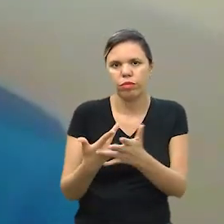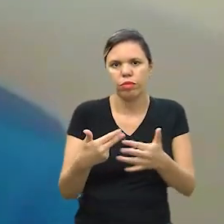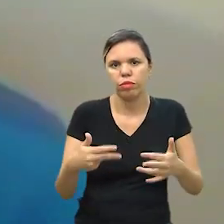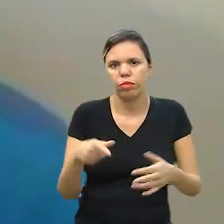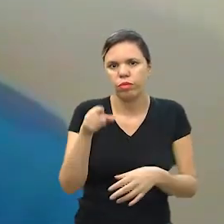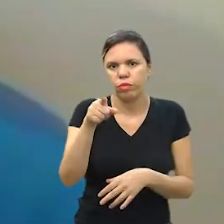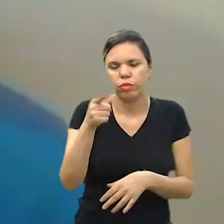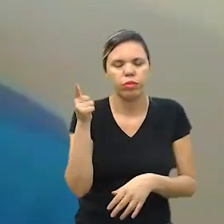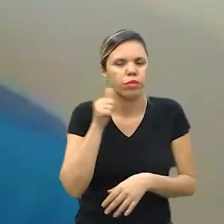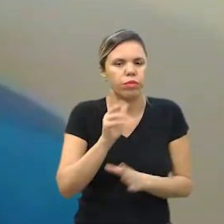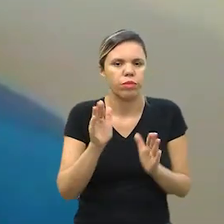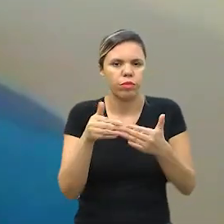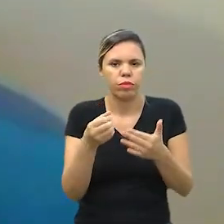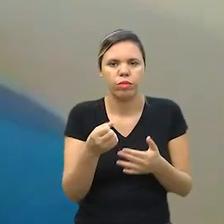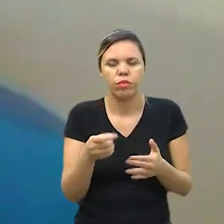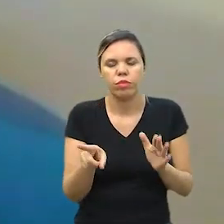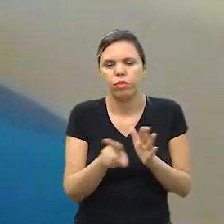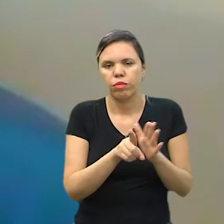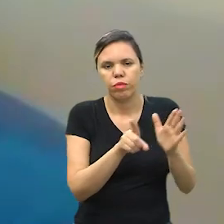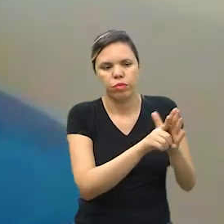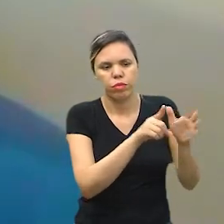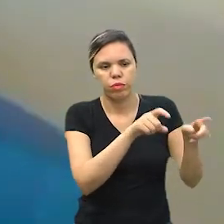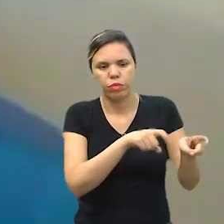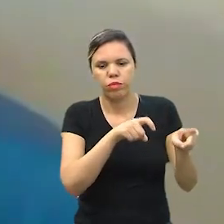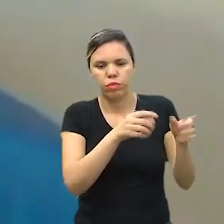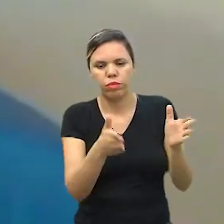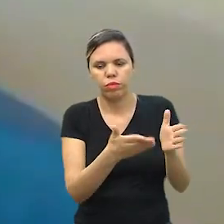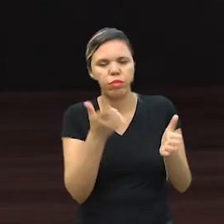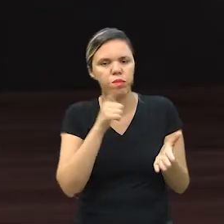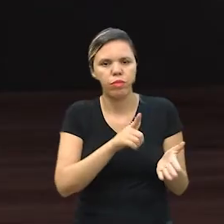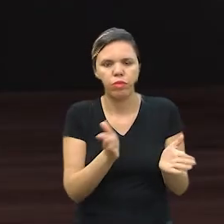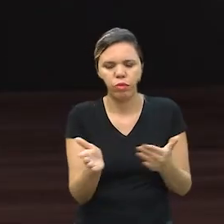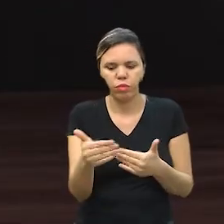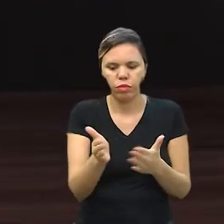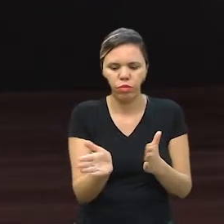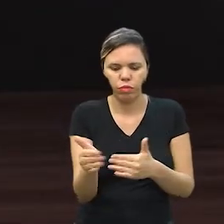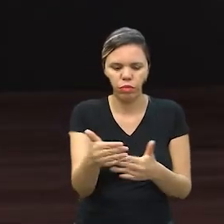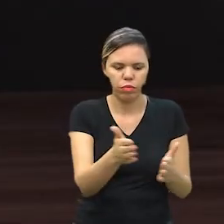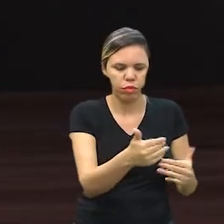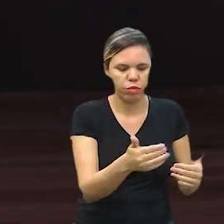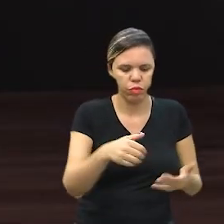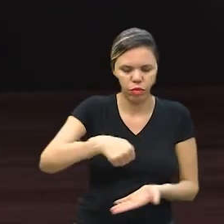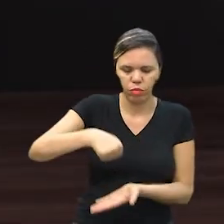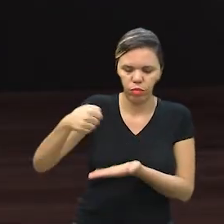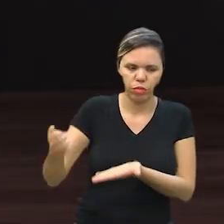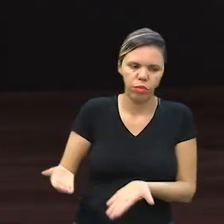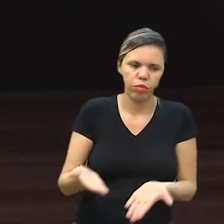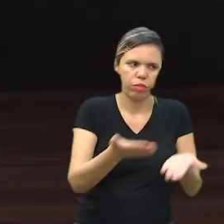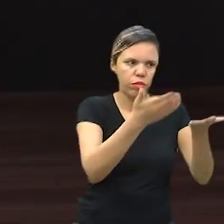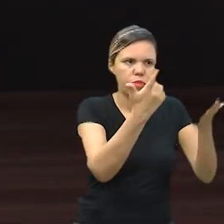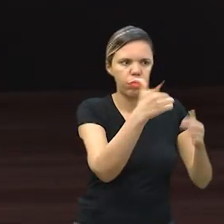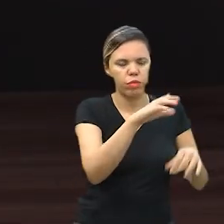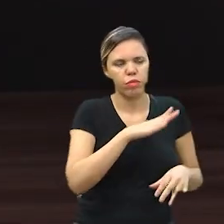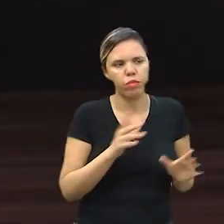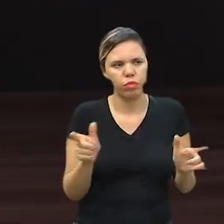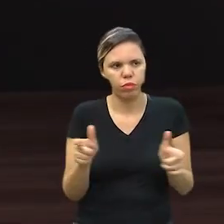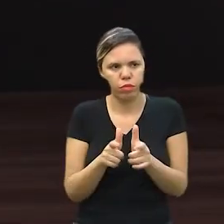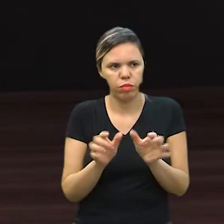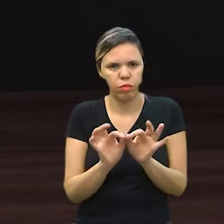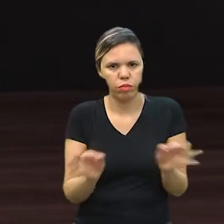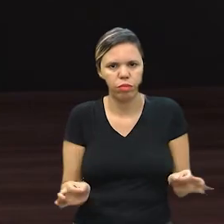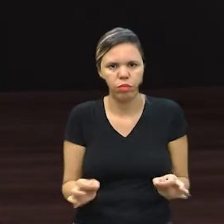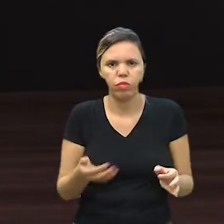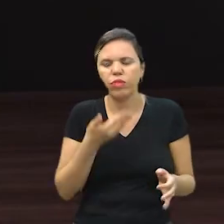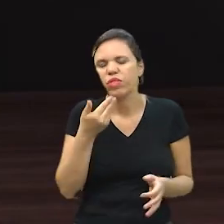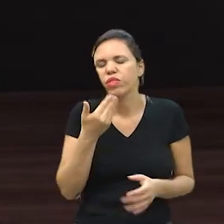compra, né? Onde você concentra produtores e consegue montar kit, consegue montar cesta. Então, a